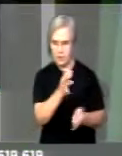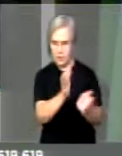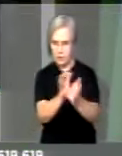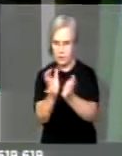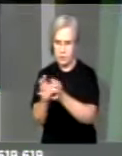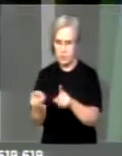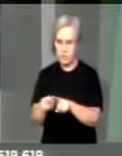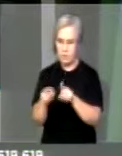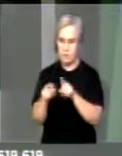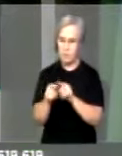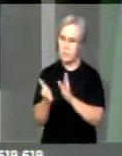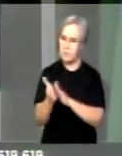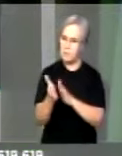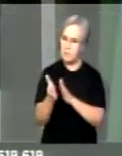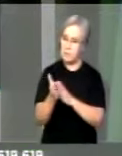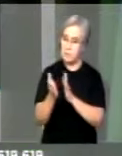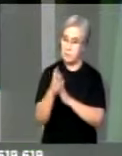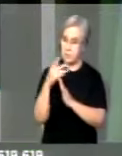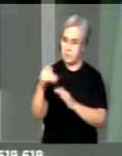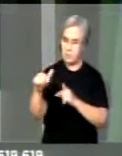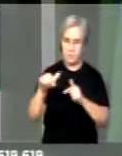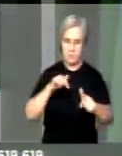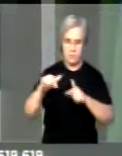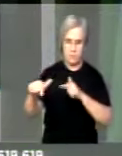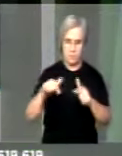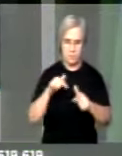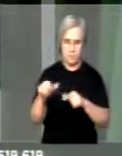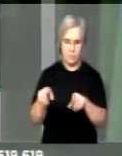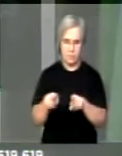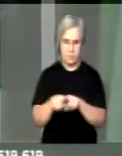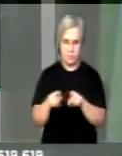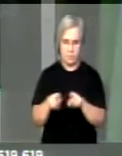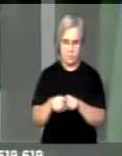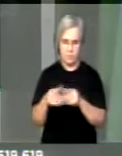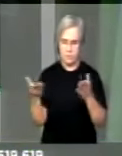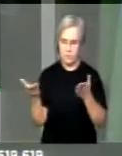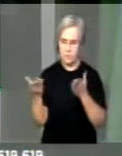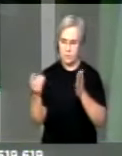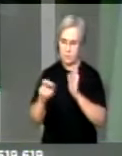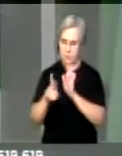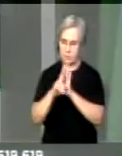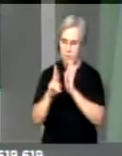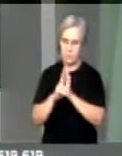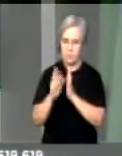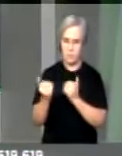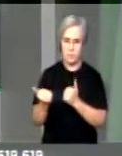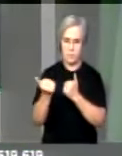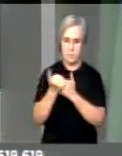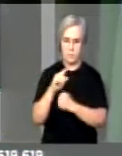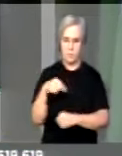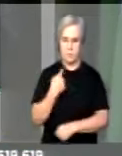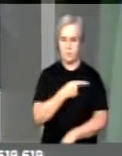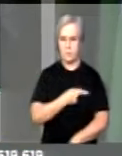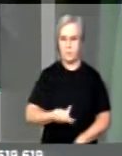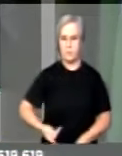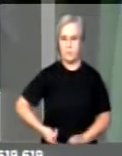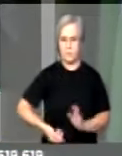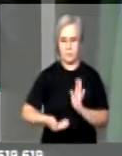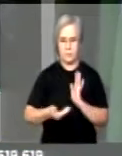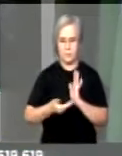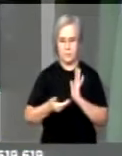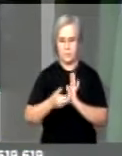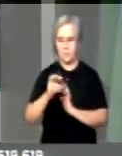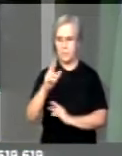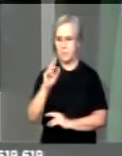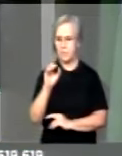Quero parabenizar pelo seu mandato, caro deputado Zalci, hoje representando o nosso presidente da casa, Rodrigo